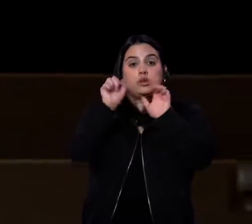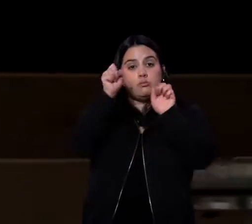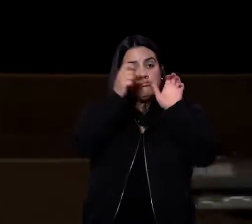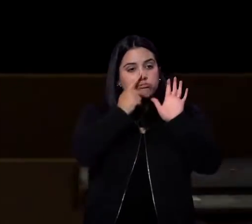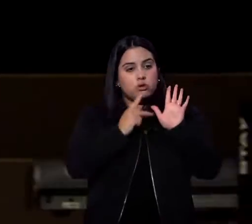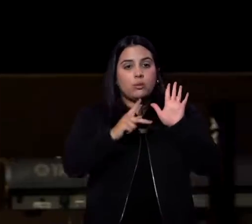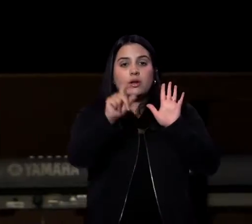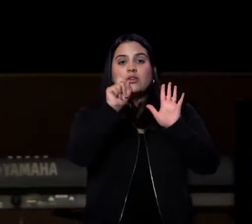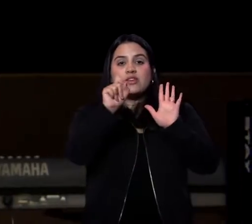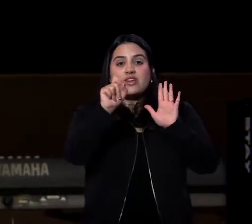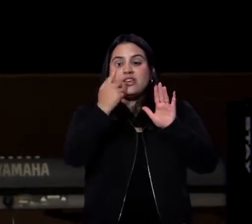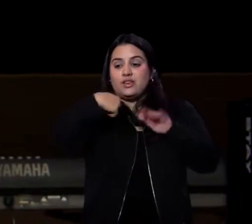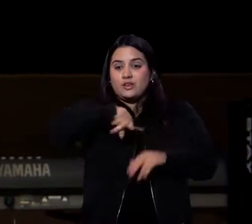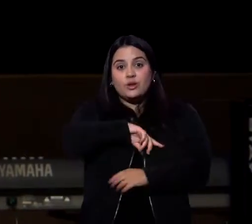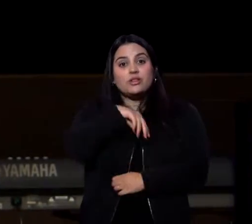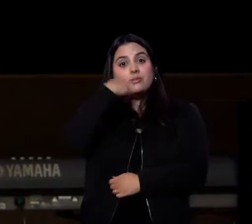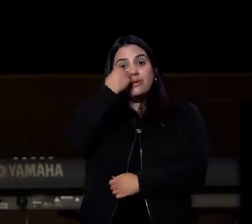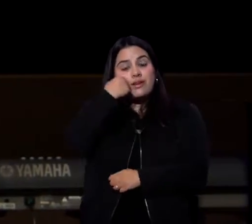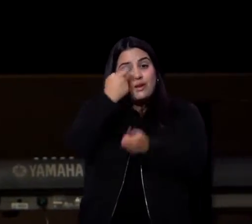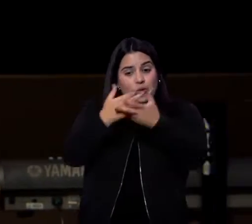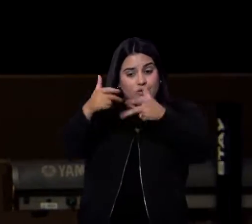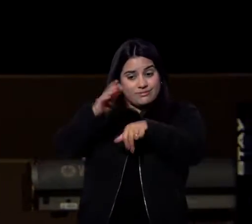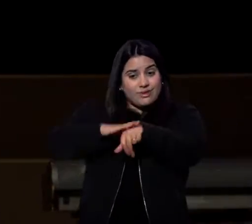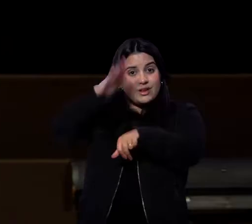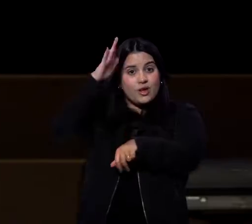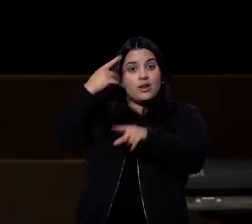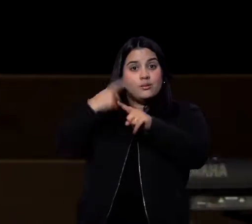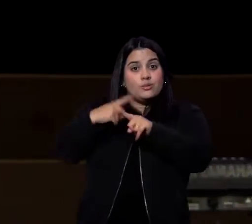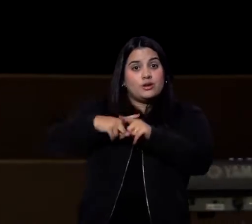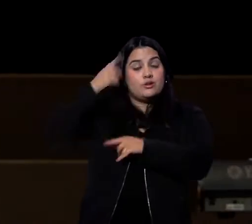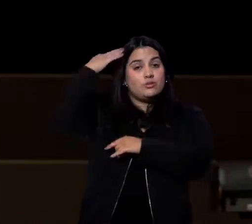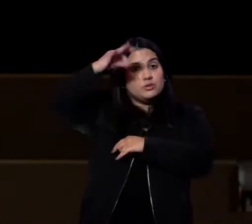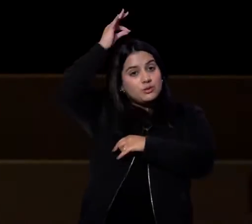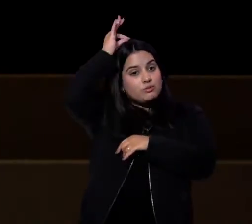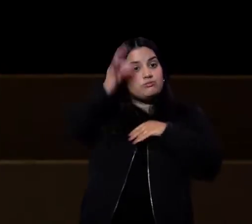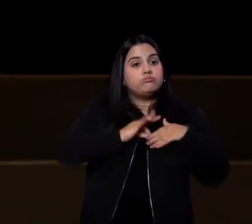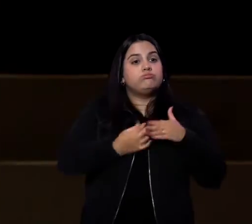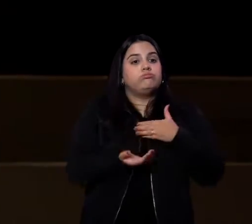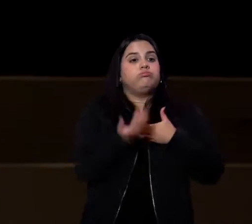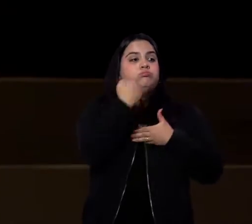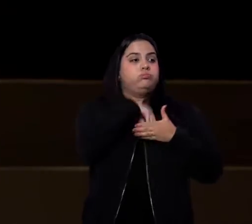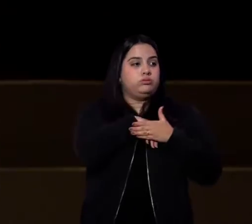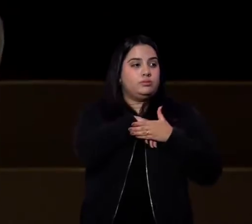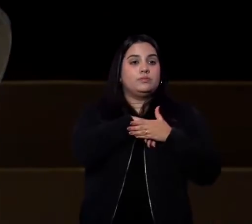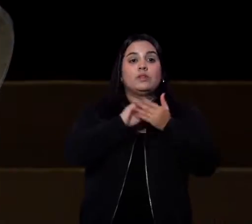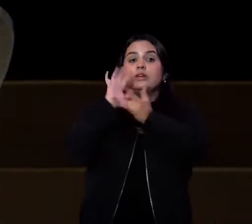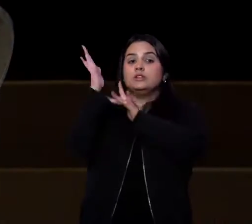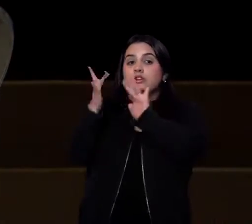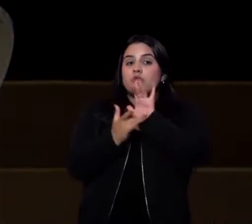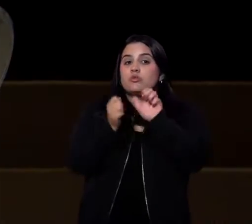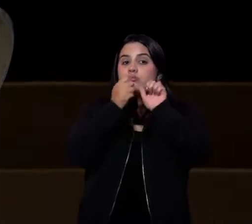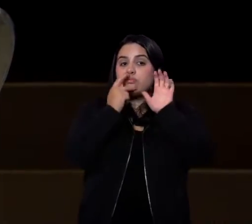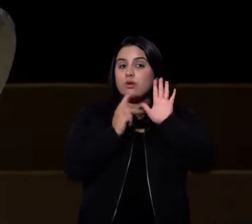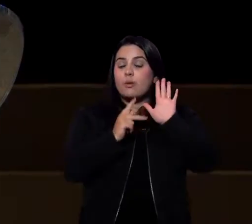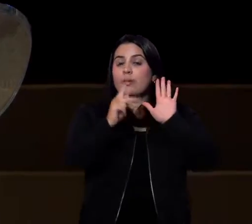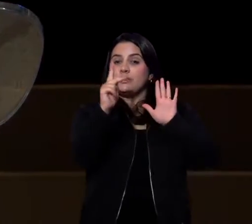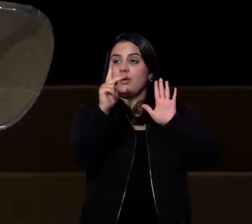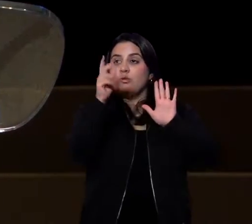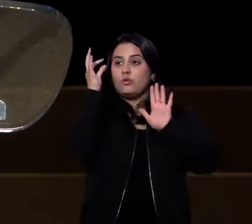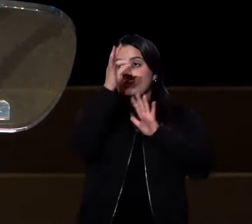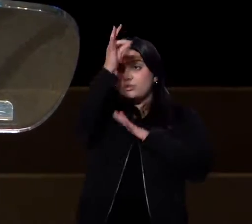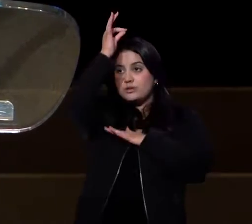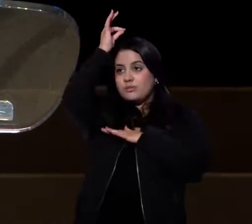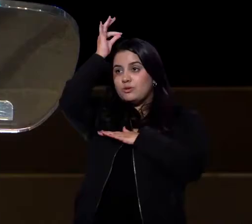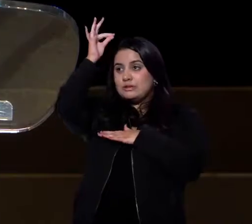viveria coisas ainda maiores, porque o Espírito Santo estaria dentro de nós. Ele prometeu o Espírito Santo para nós, e muitas vezes